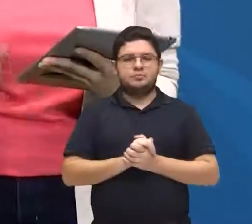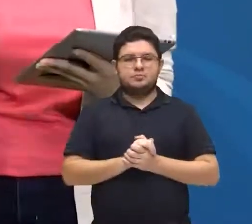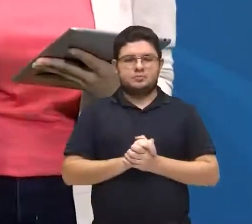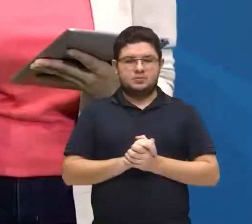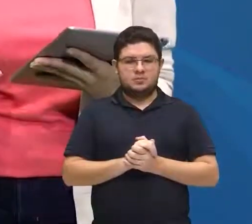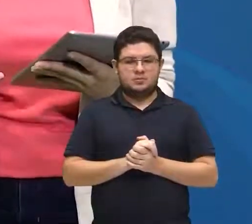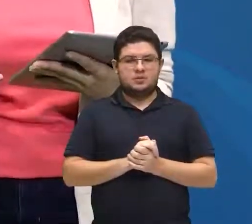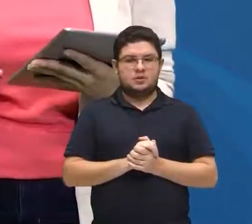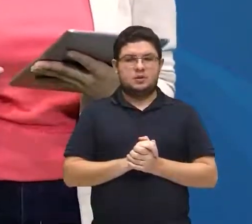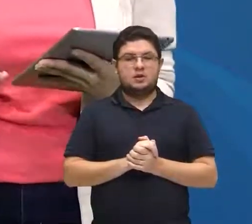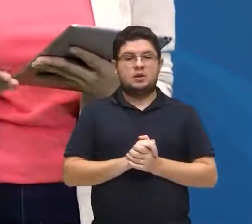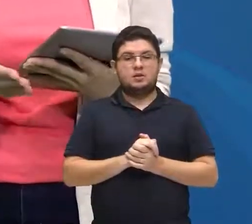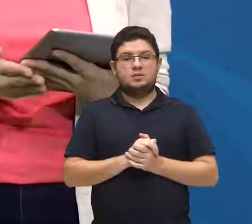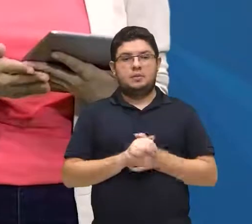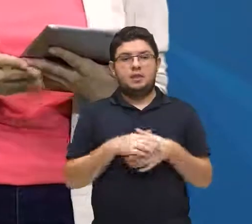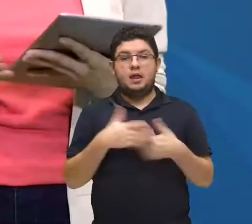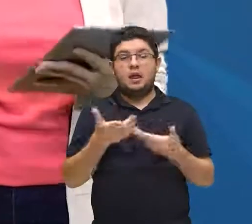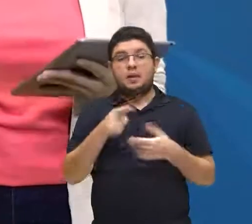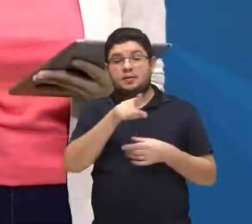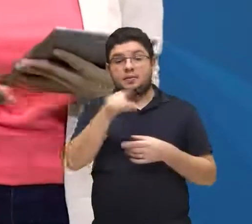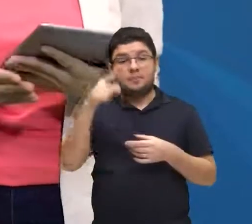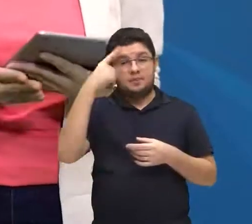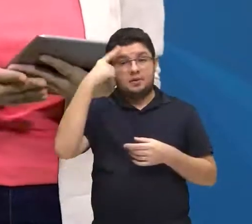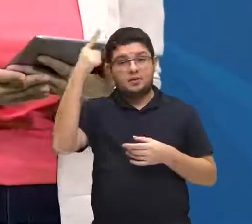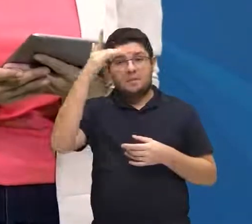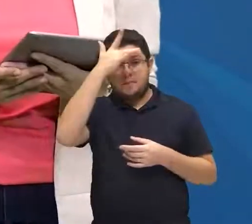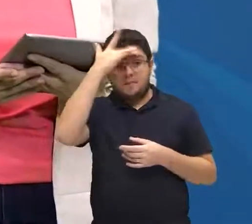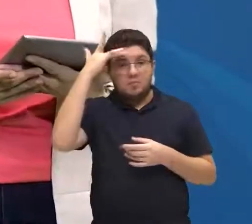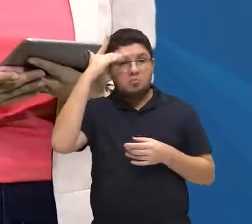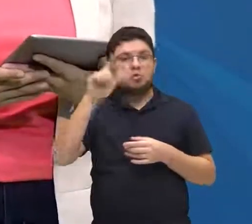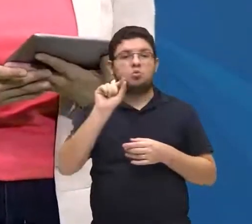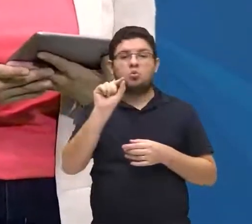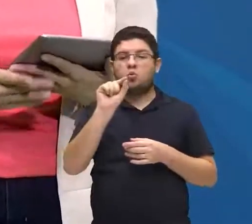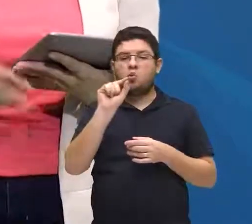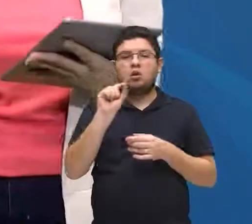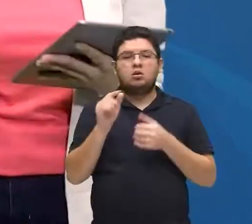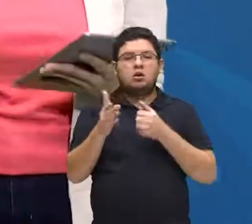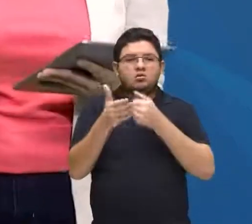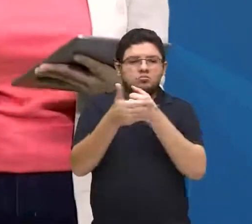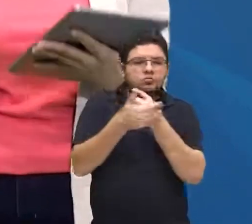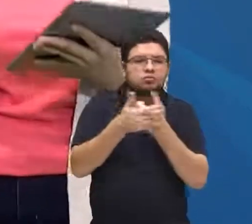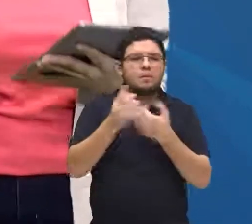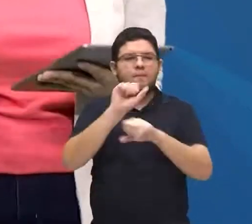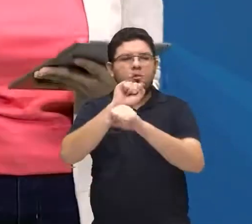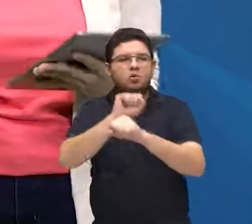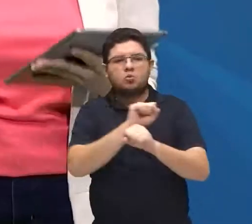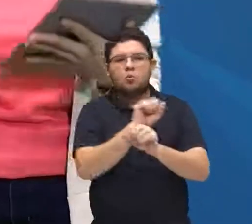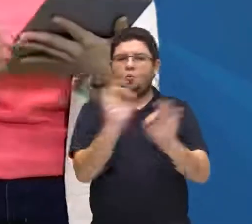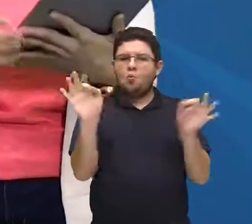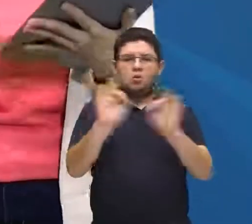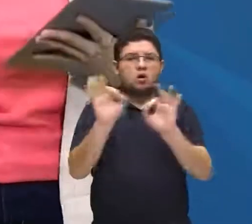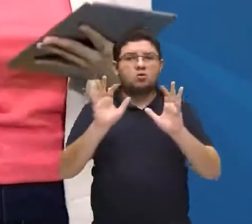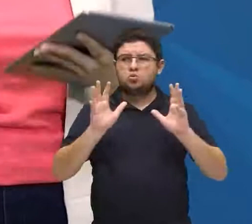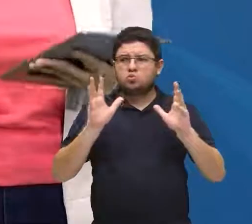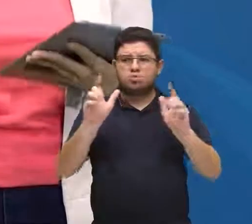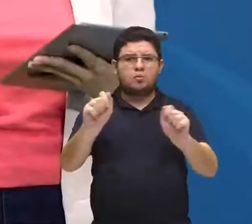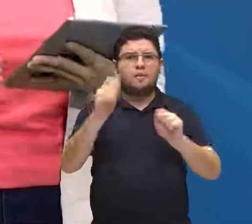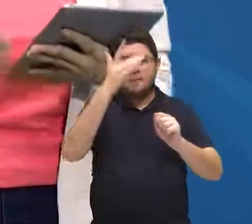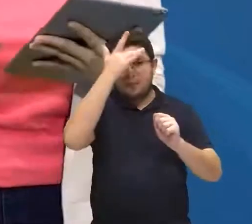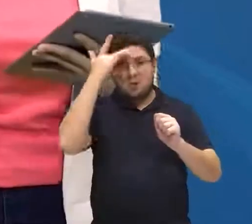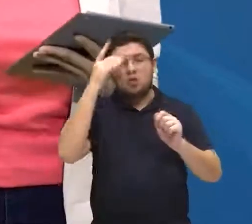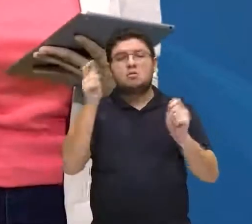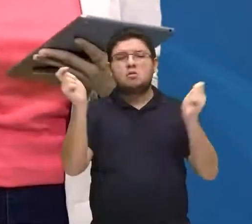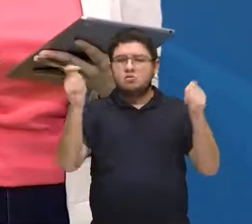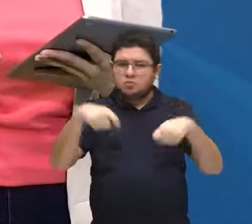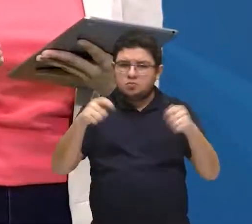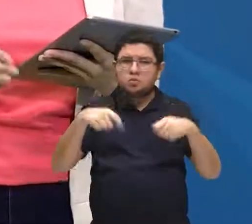livre desse tipo de ação, de uma fake news, né? Tanto pessoas, celebridades, pessoas famosas, como pessoas comuns